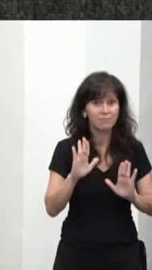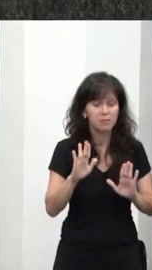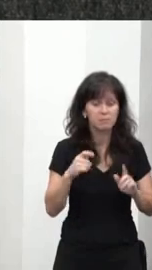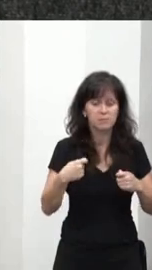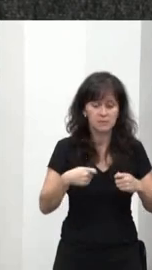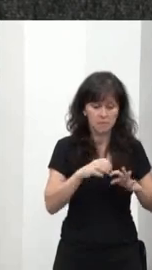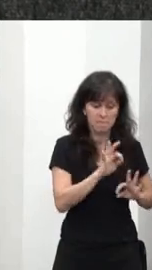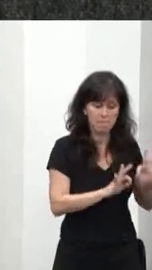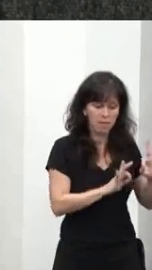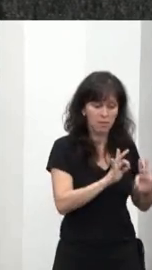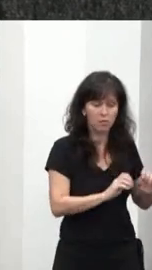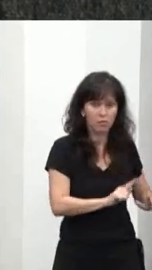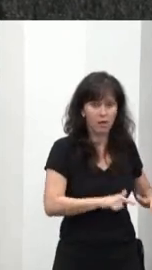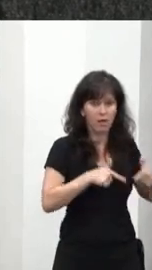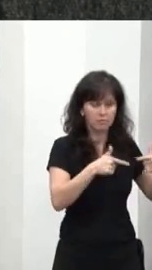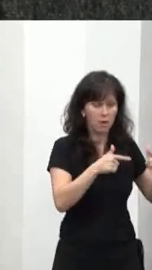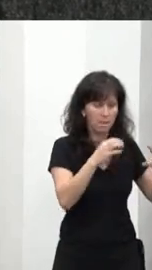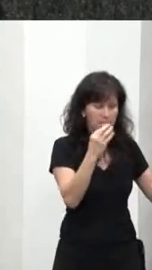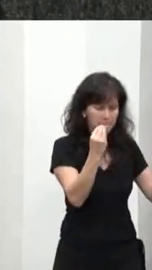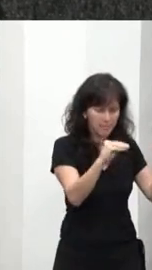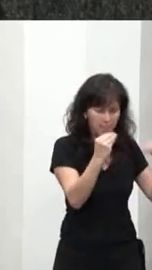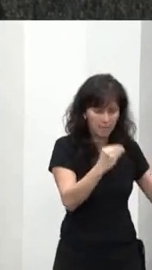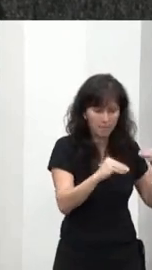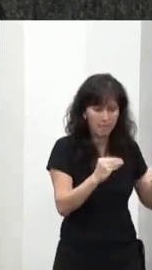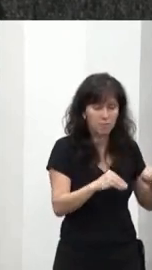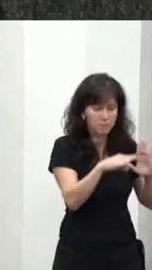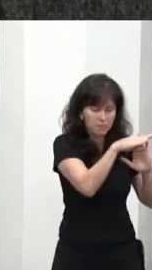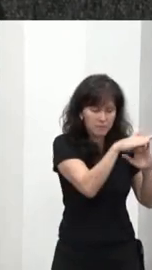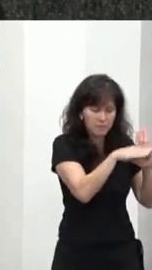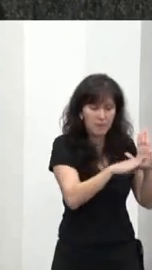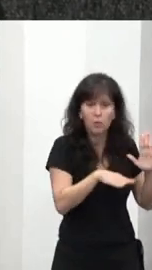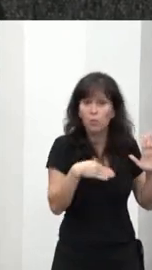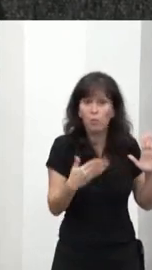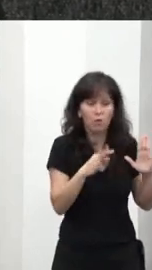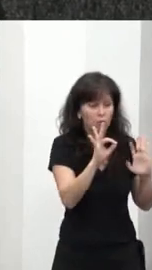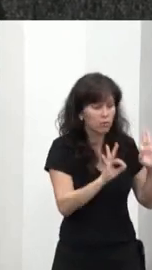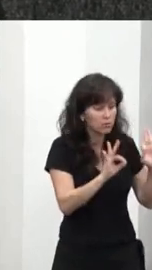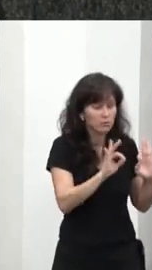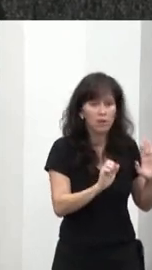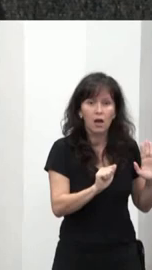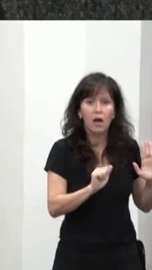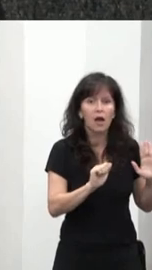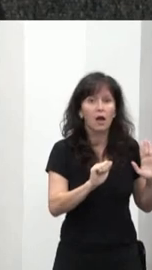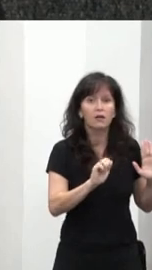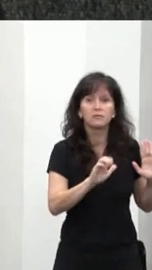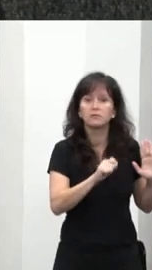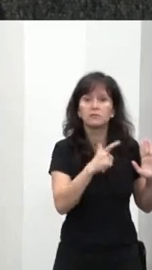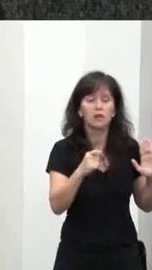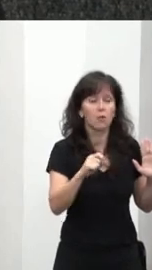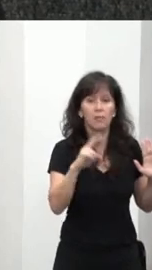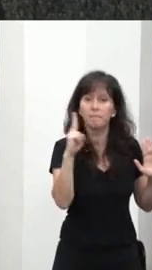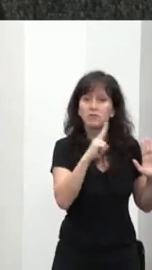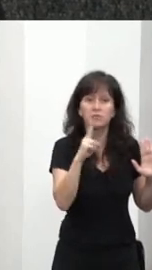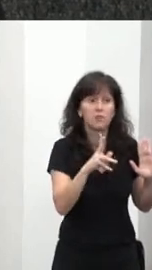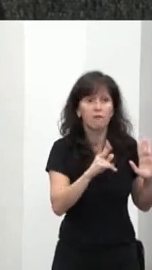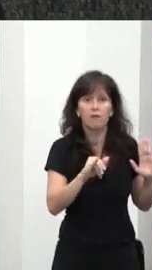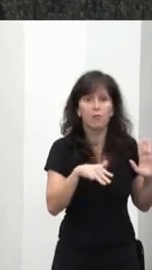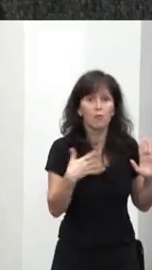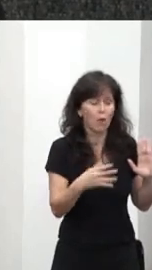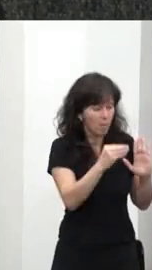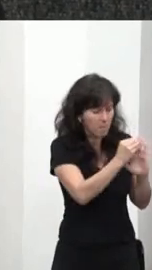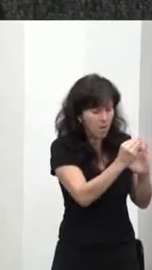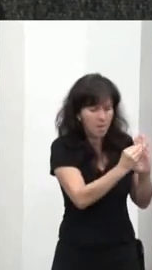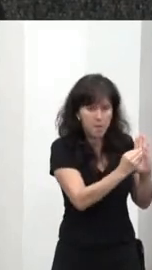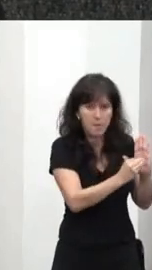ação elaborados prevendo quais ações emergenciais serão desenvolvidas localmente Pedimos que os municípios de Santa